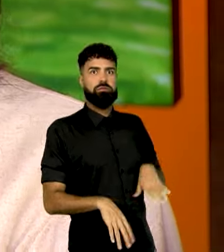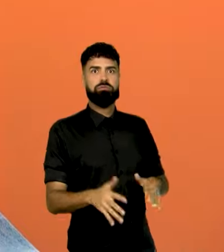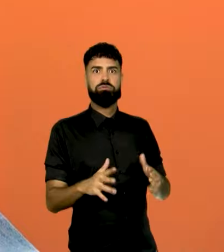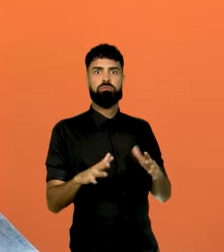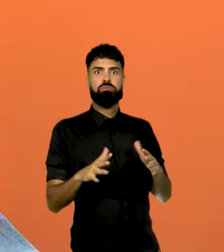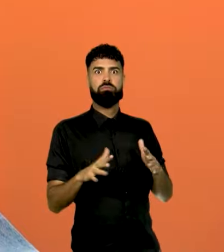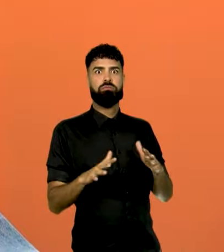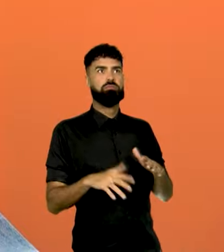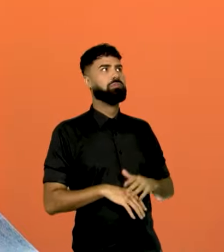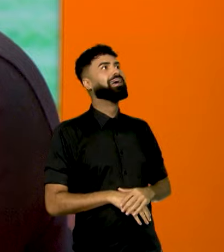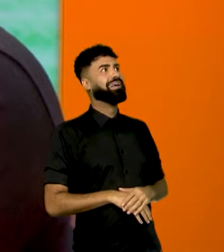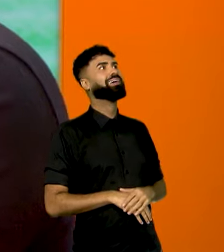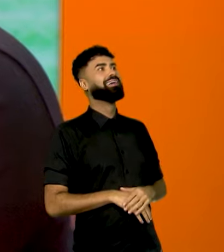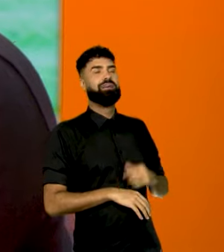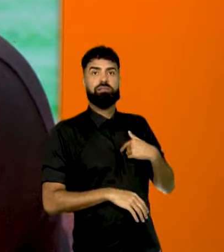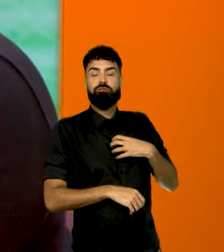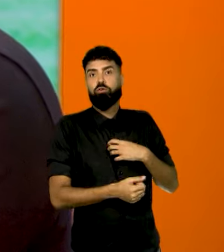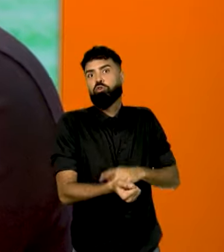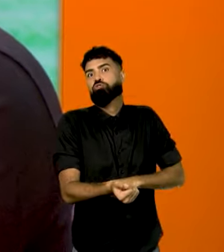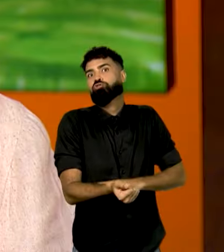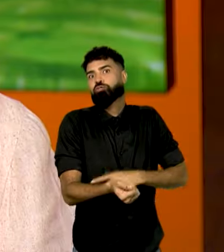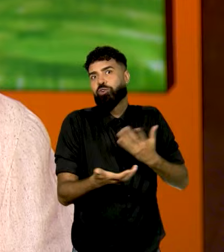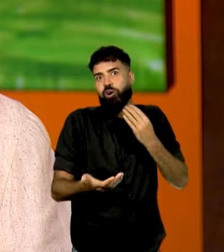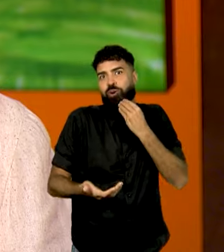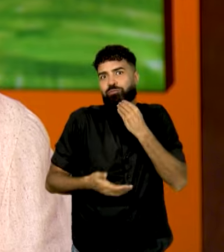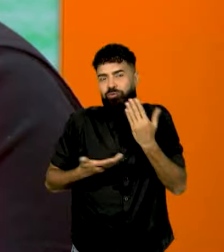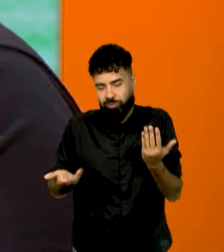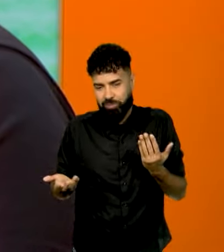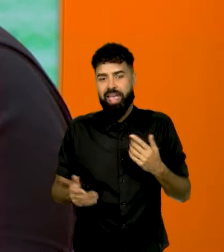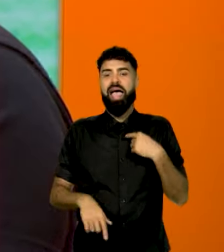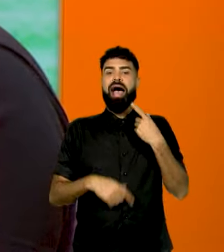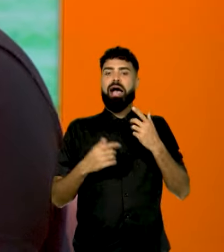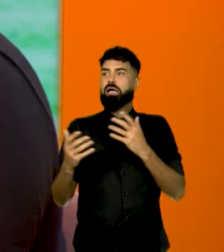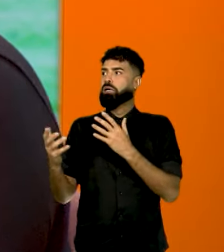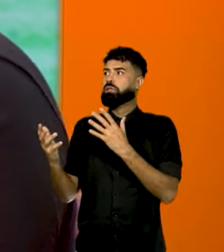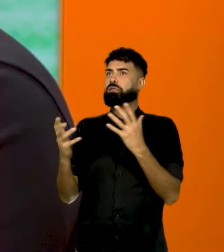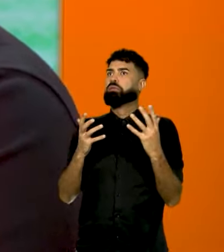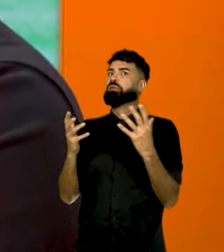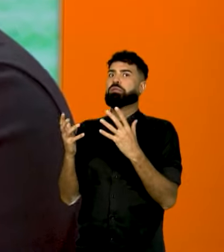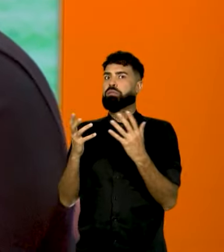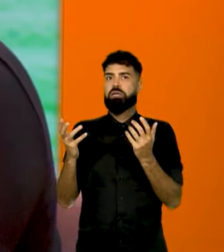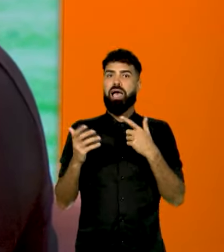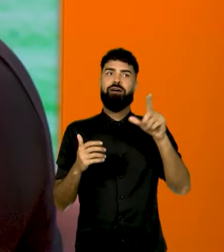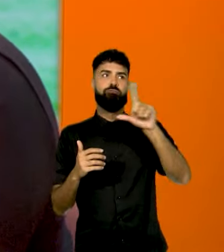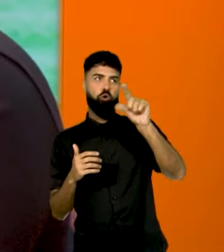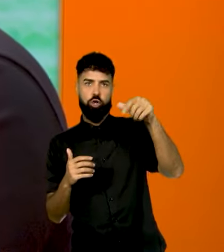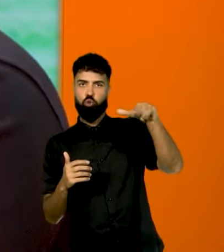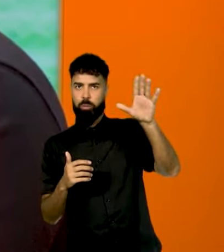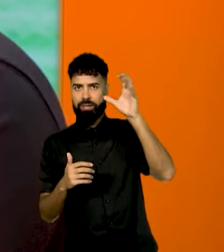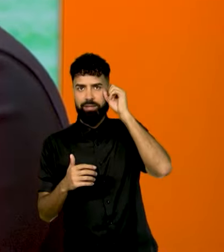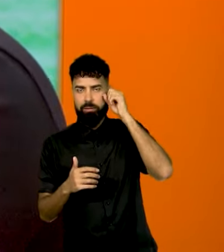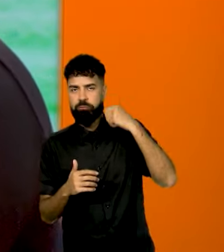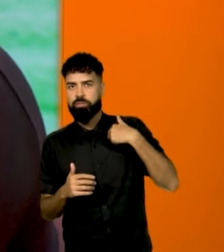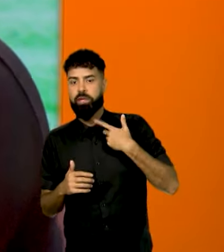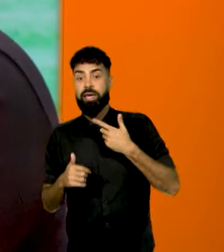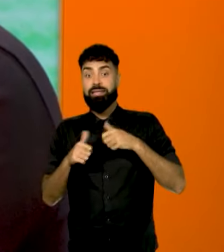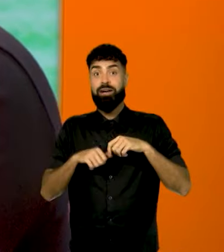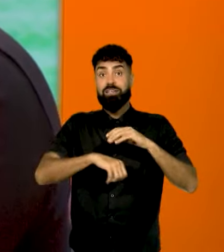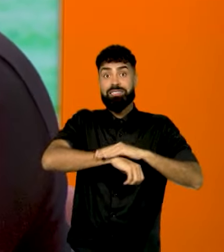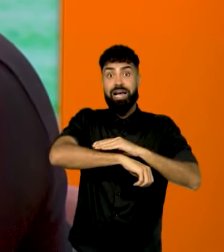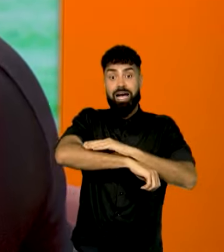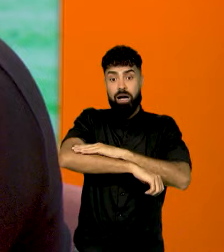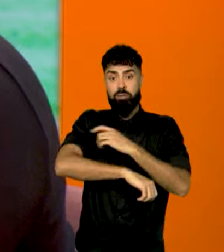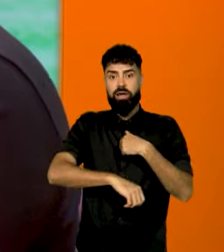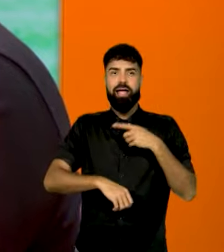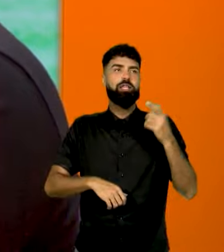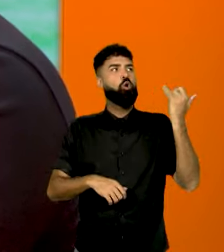fingir normalidade, dá pra fazer cara de paisagem. Não dá. Então a gente tava ainda energizado, né, aí ele foi dormir e tinha um sapo lá, que ele